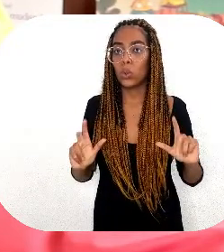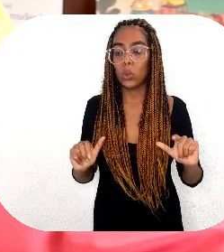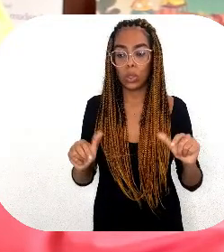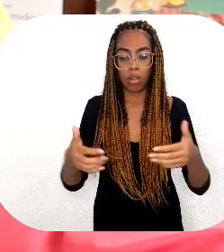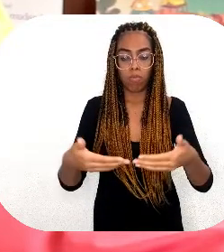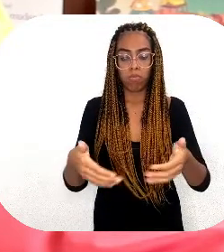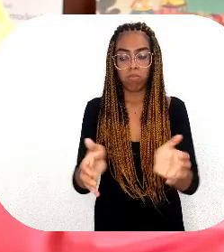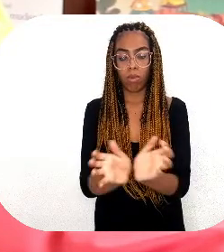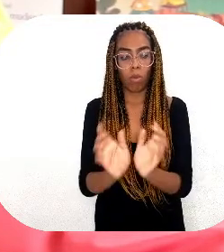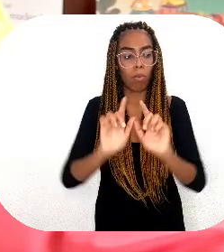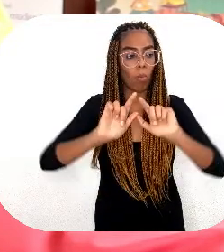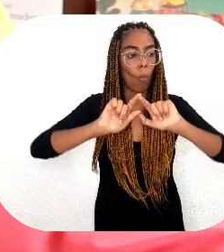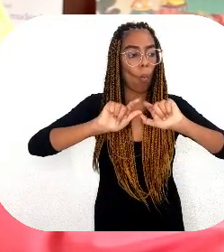dentro.